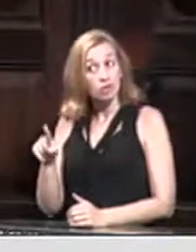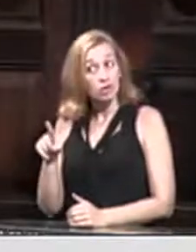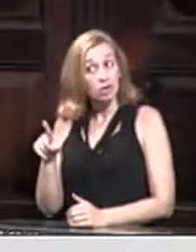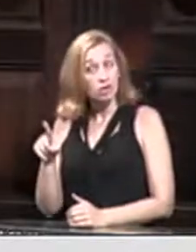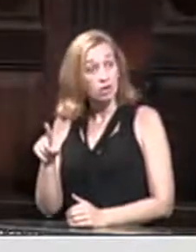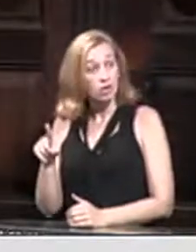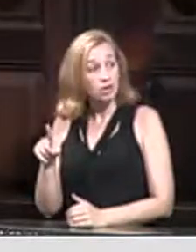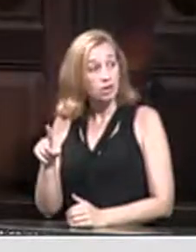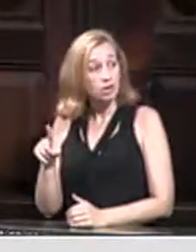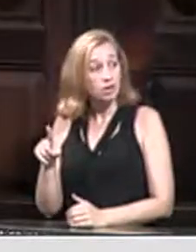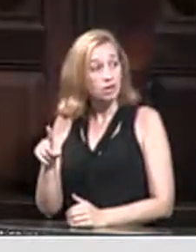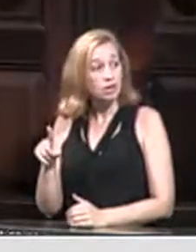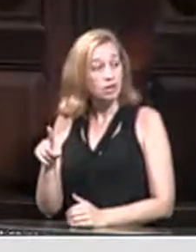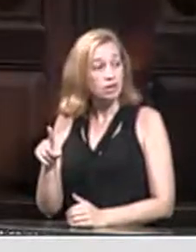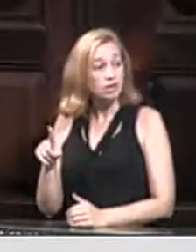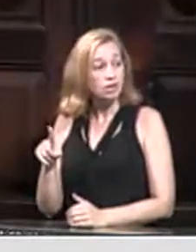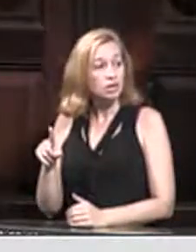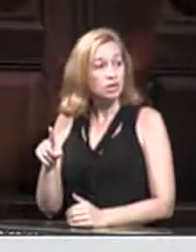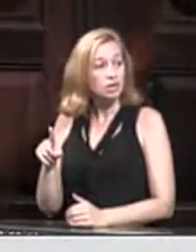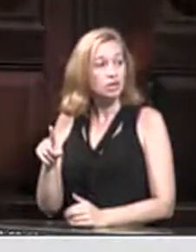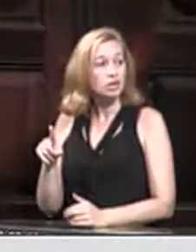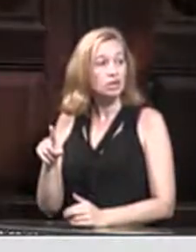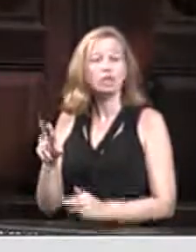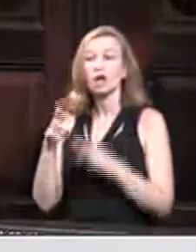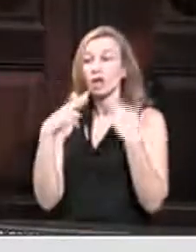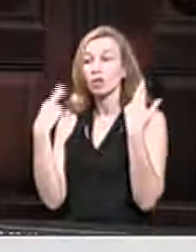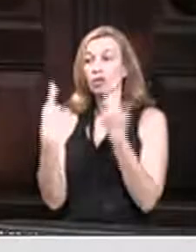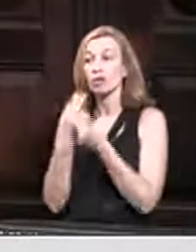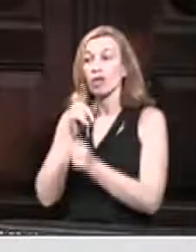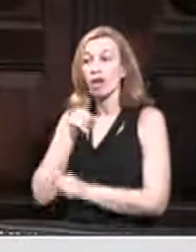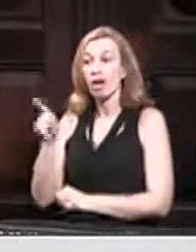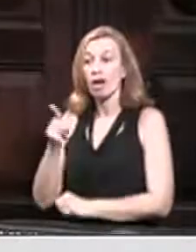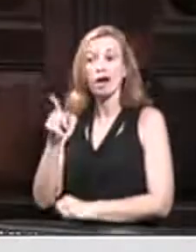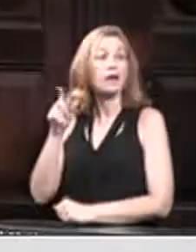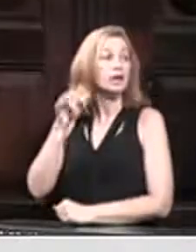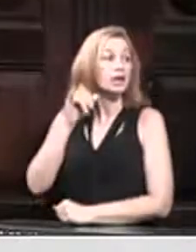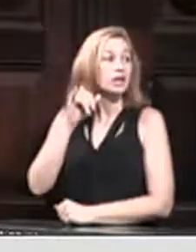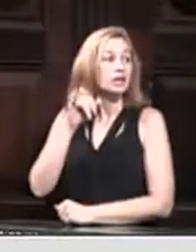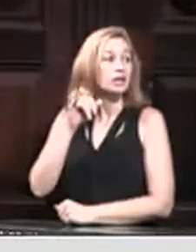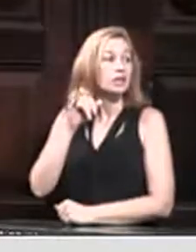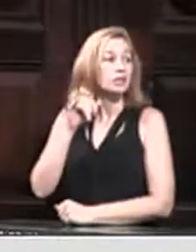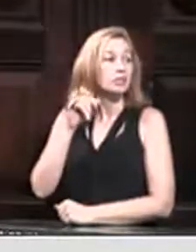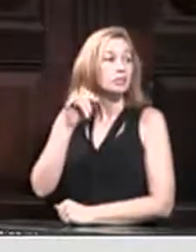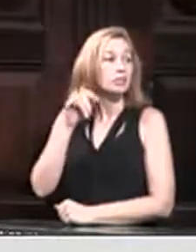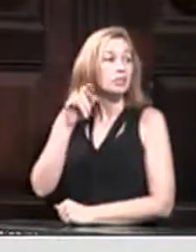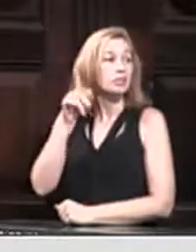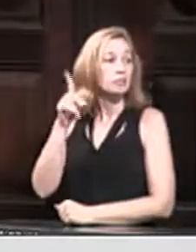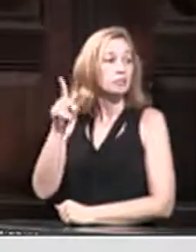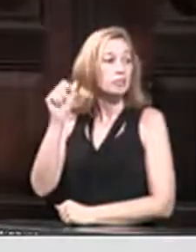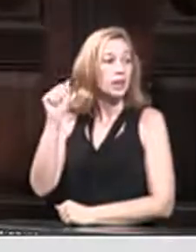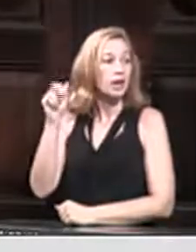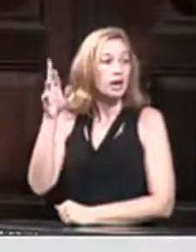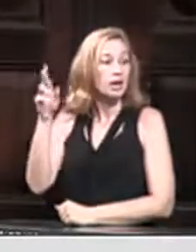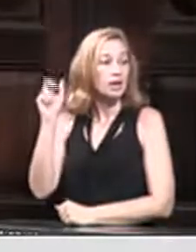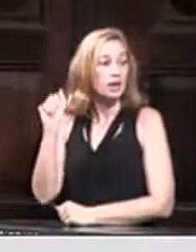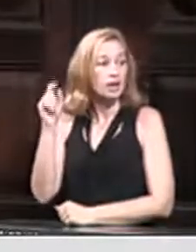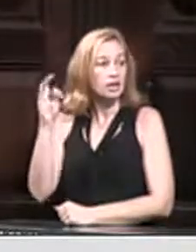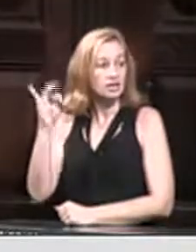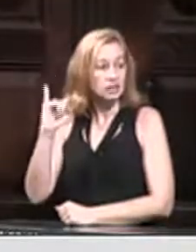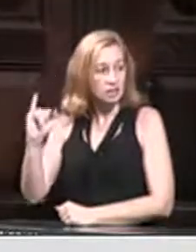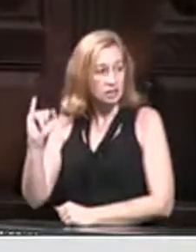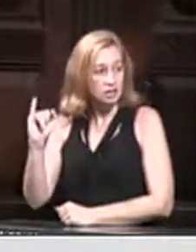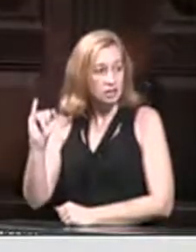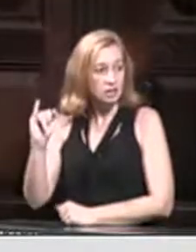à Flip Literária de Paraty. Aliás, Flip Literária, que vem